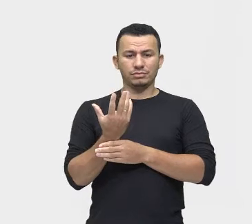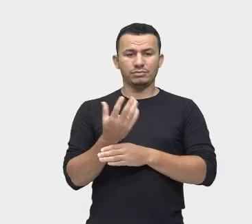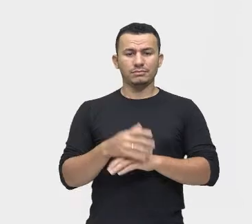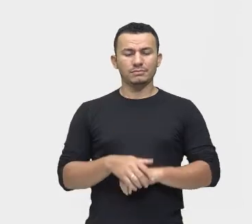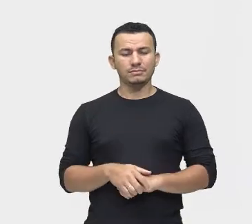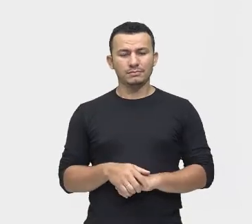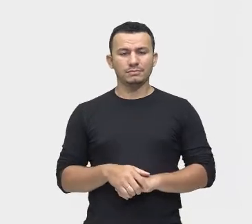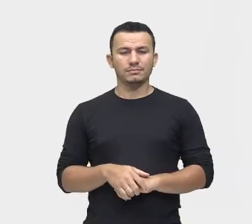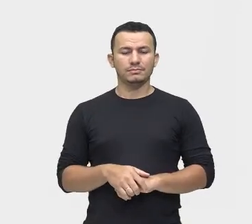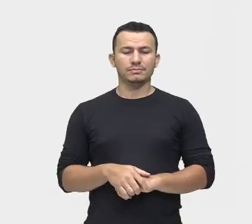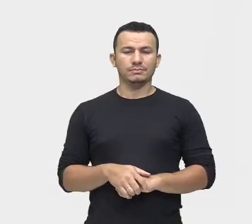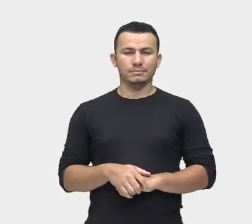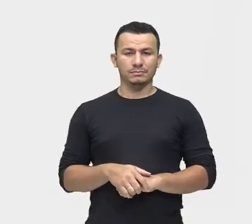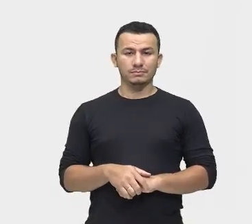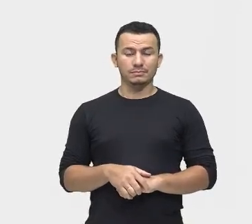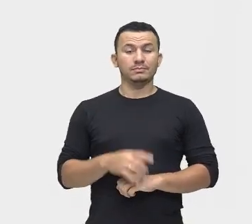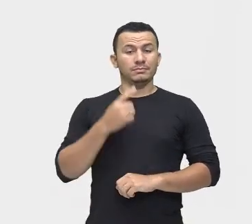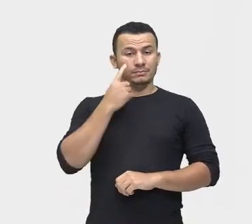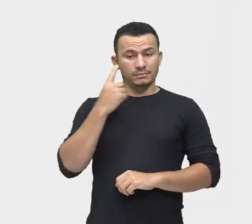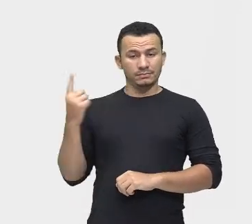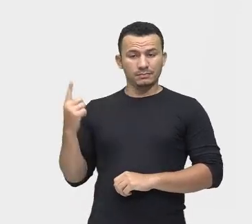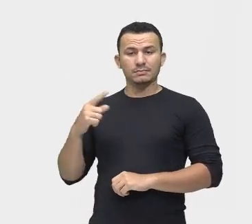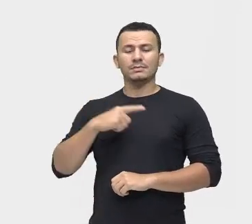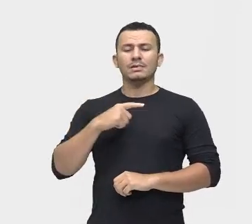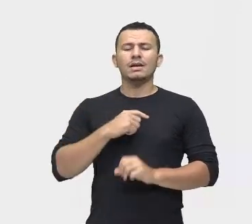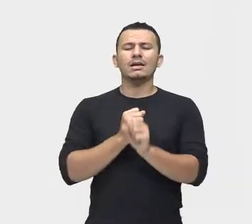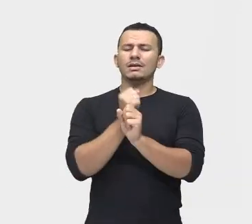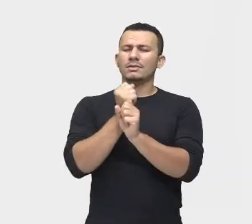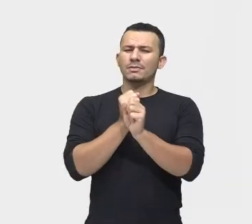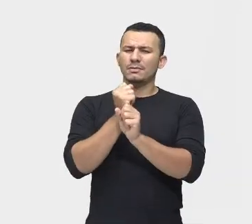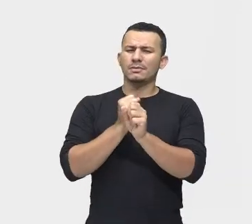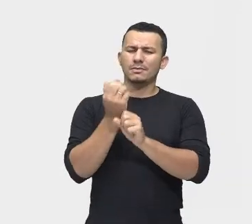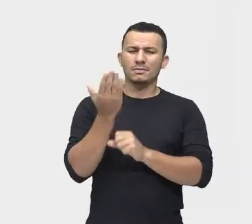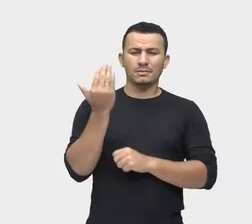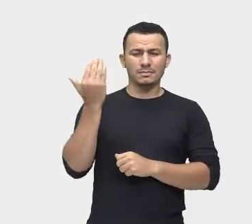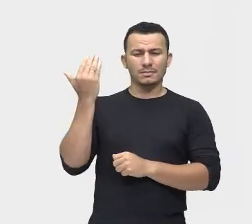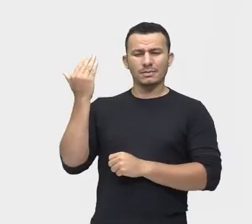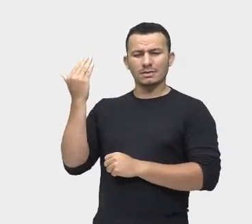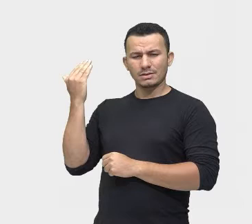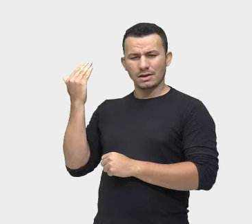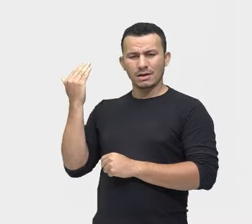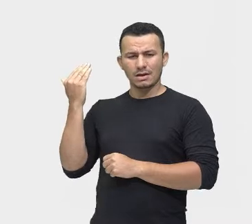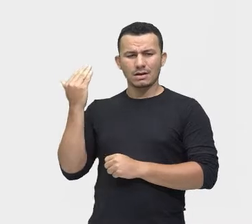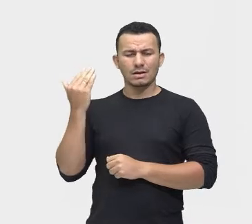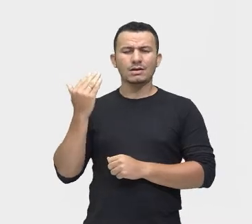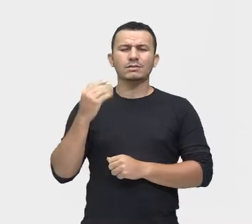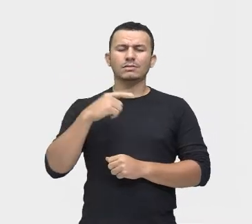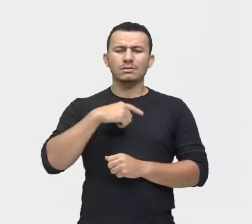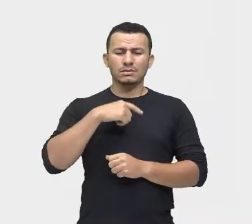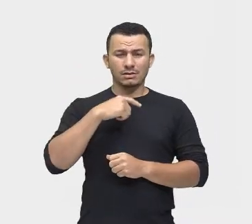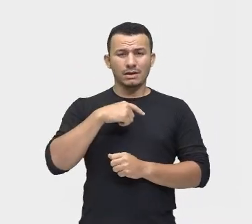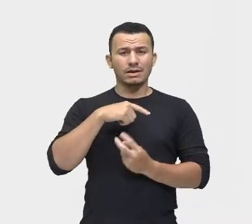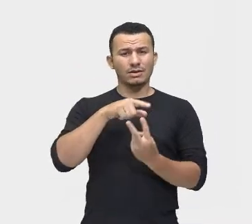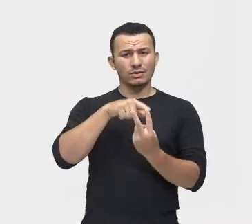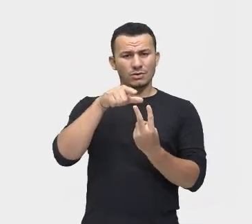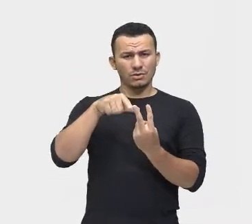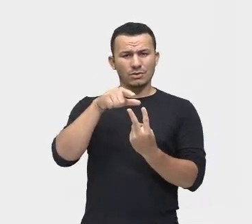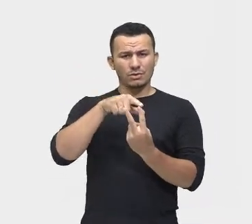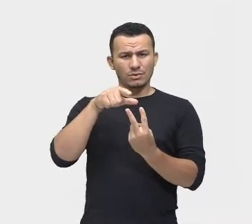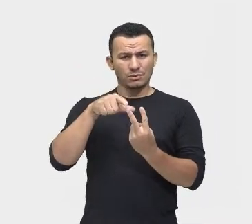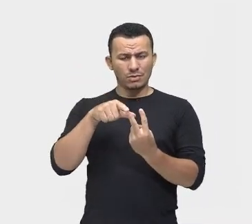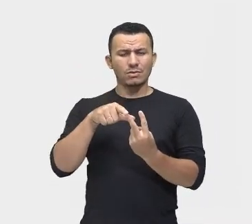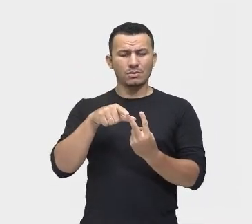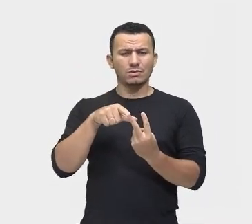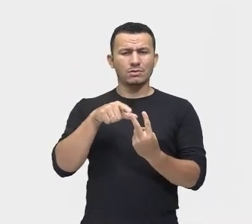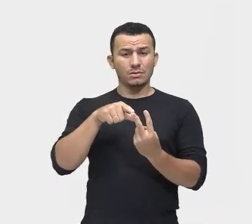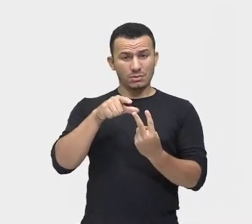aqui, você tem aqui há muitos milhões de anos, ó, fitoplânctons ou plâncton após a sua